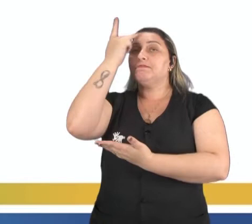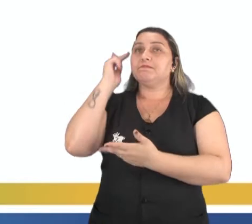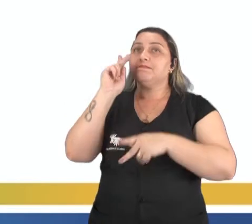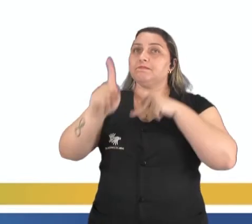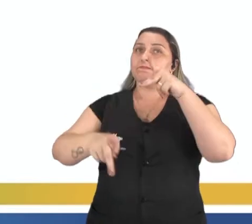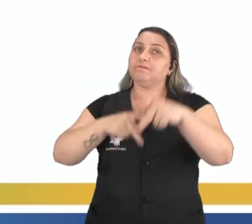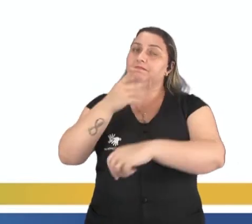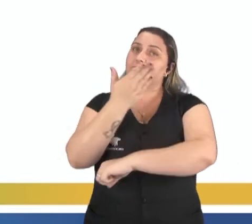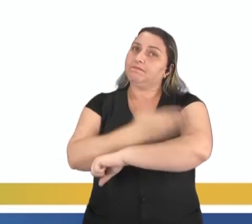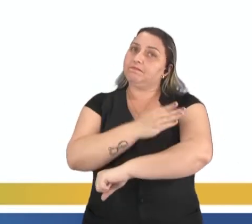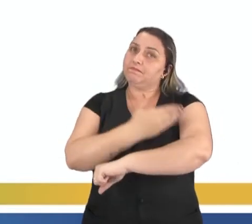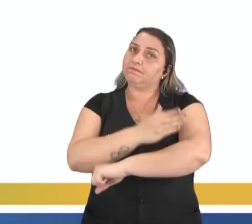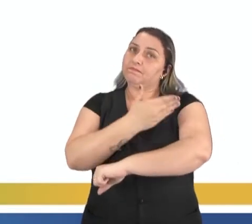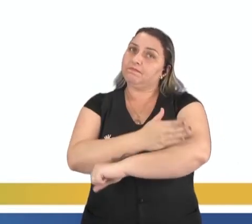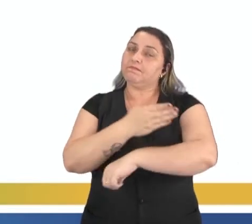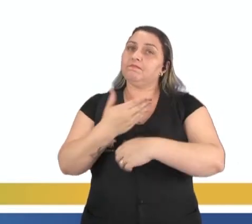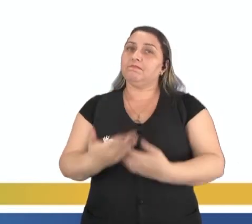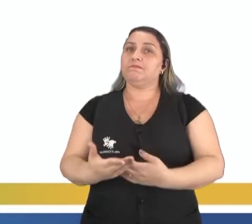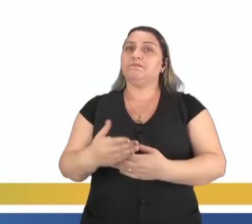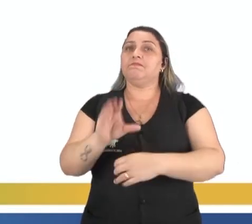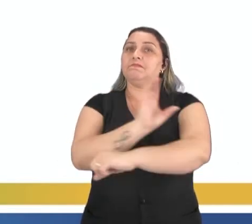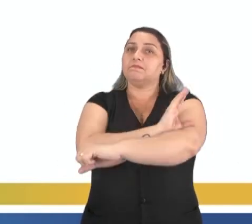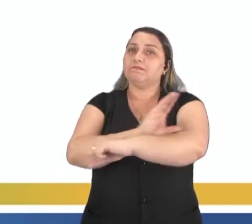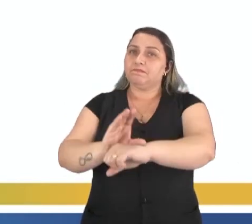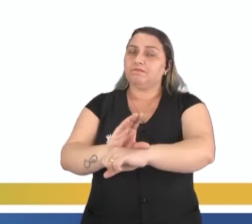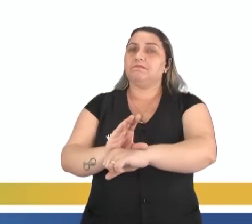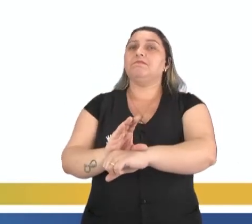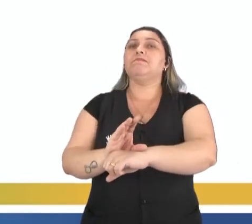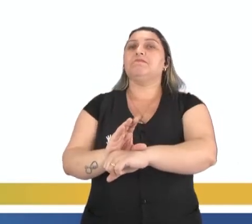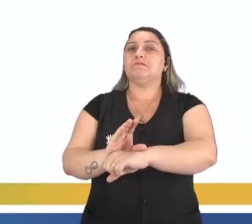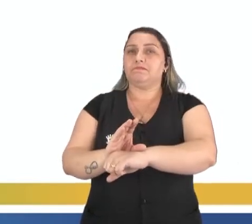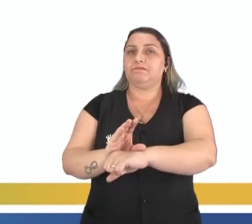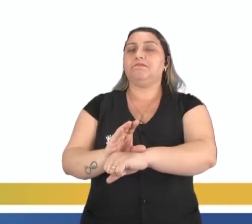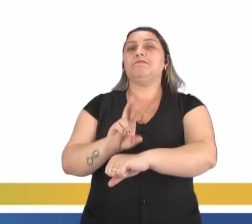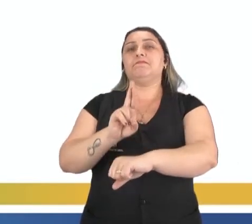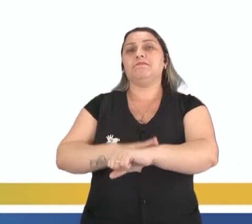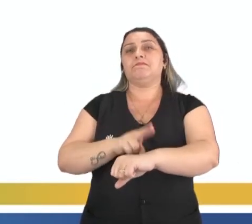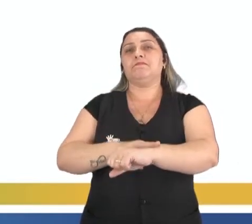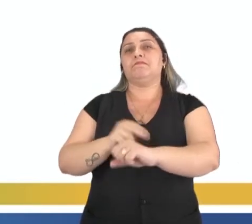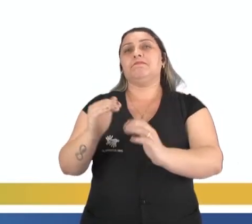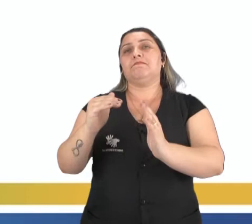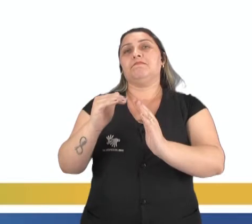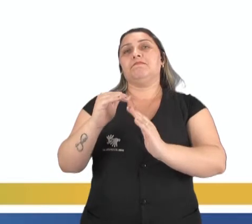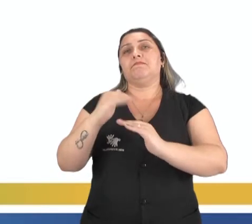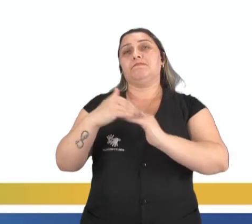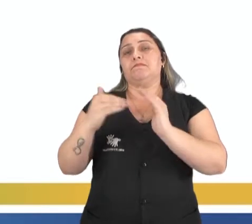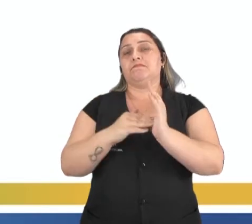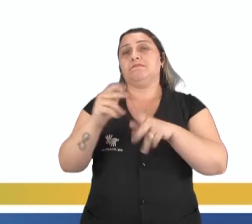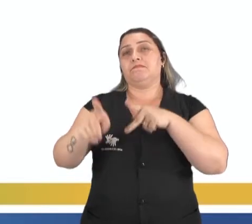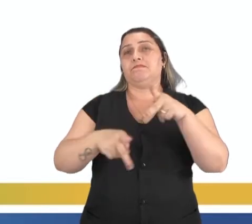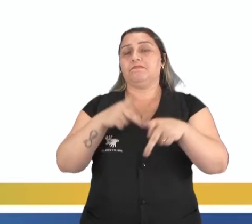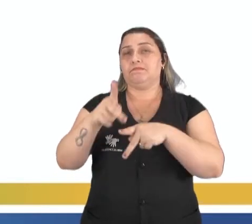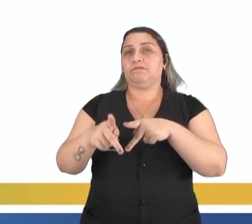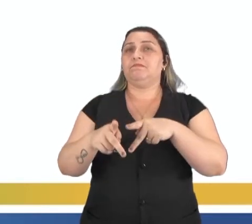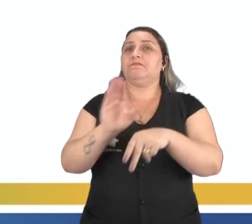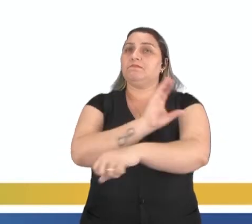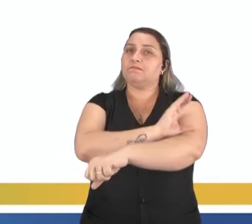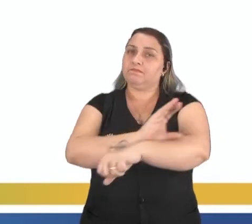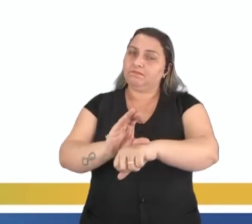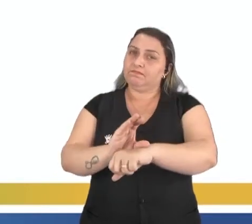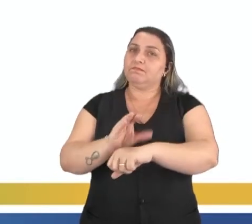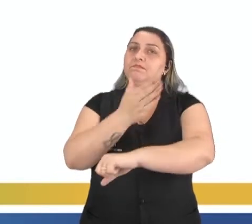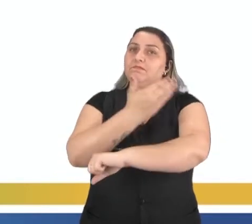suas práticas culturais, ritos, né, que cada povo primitivo ainda guarda. Isso é